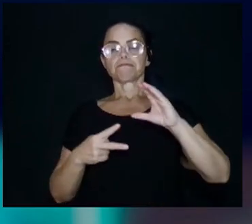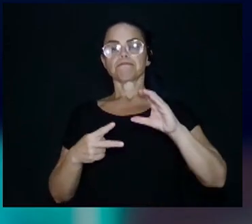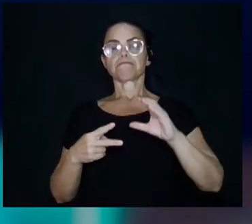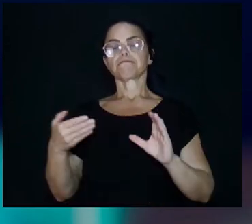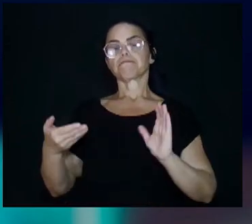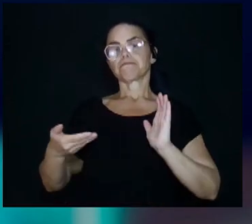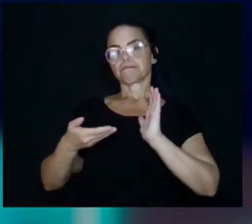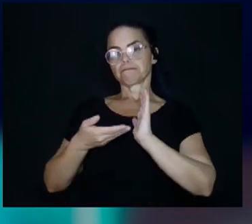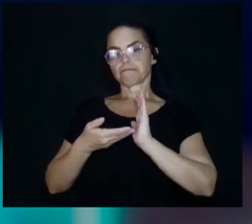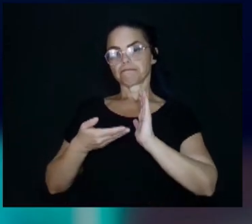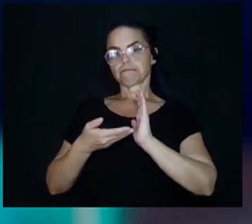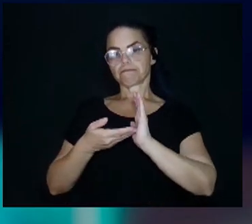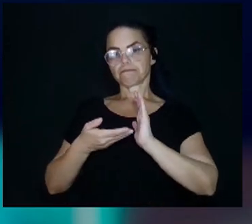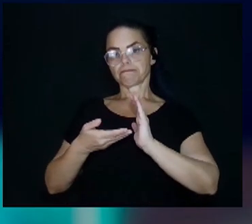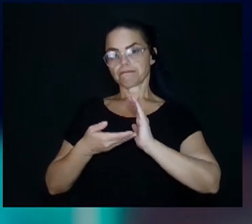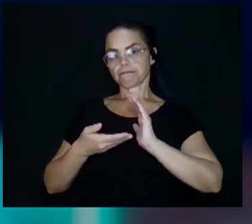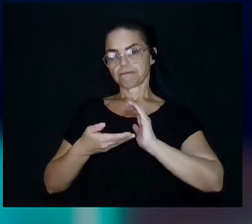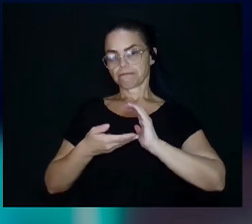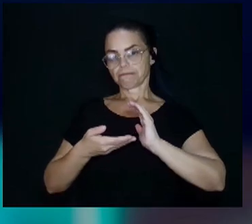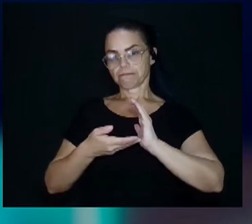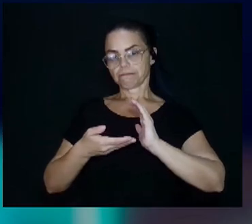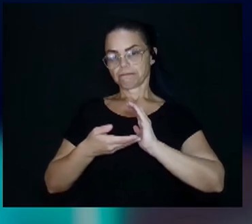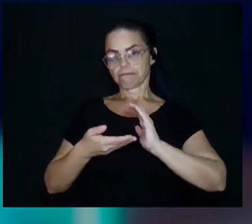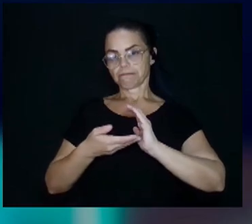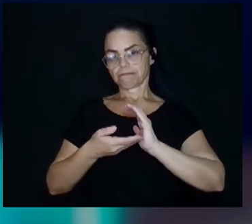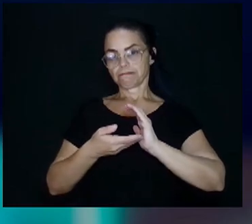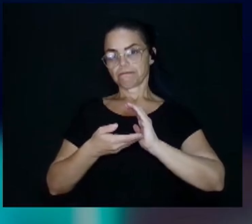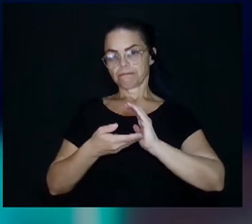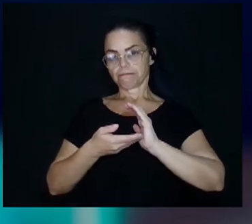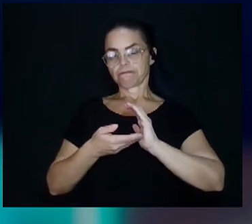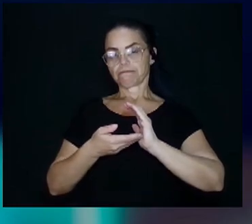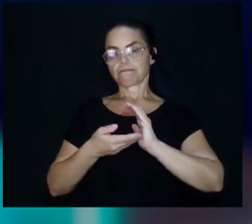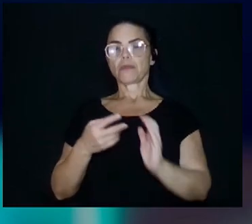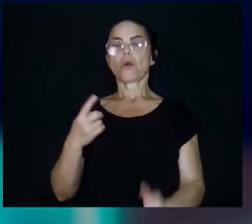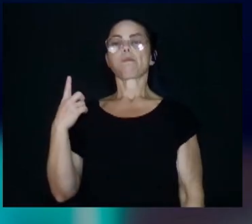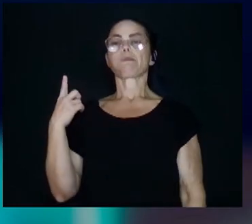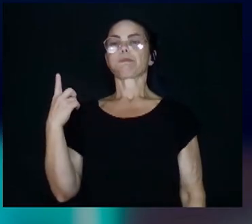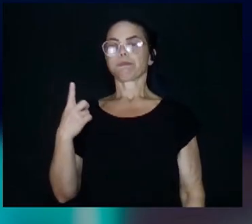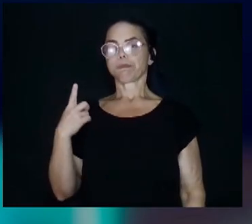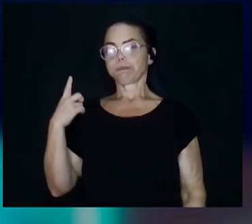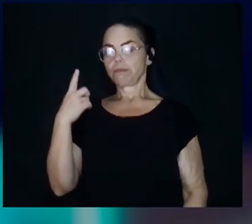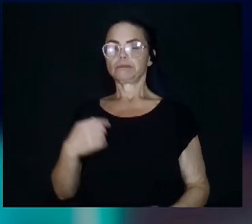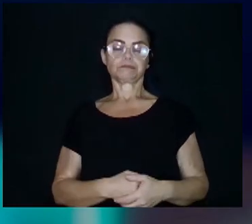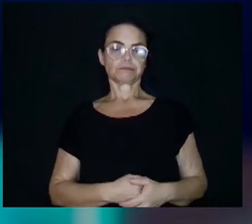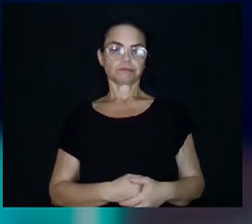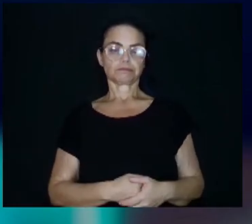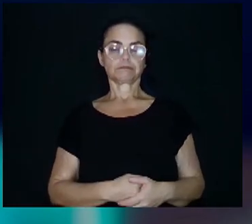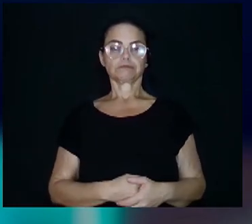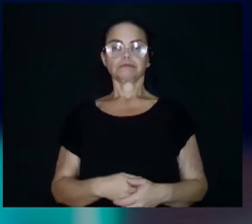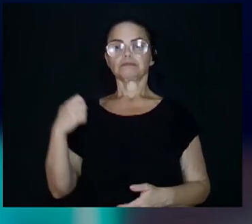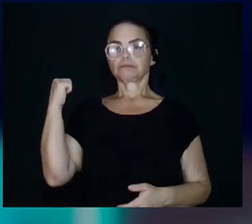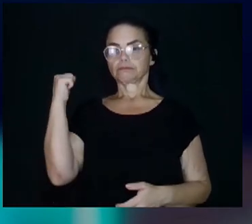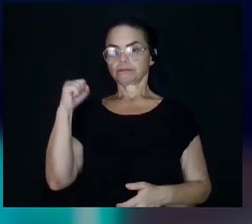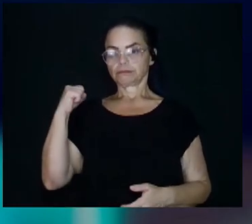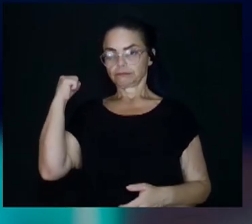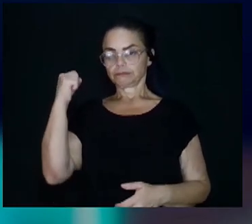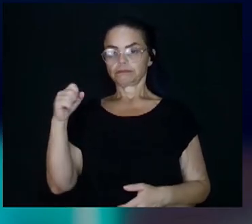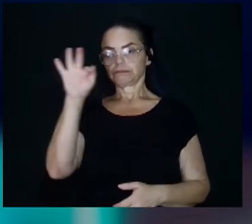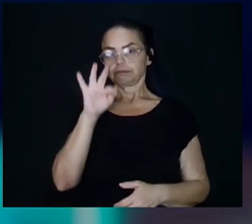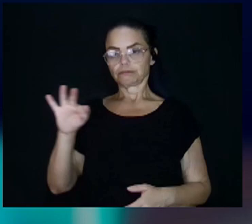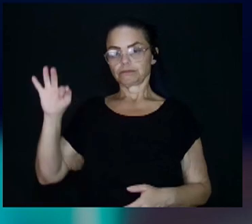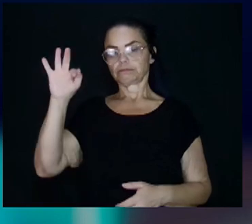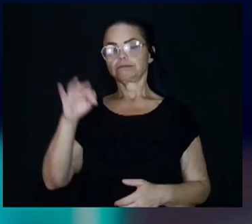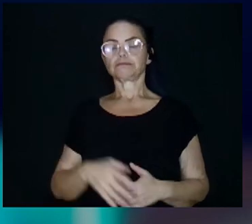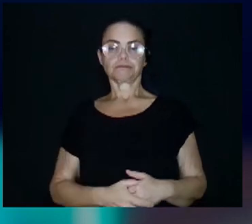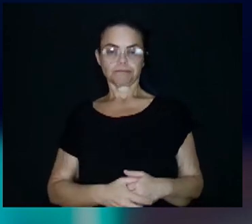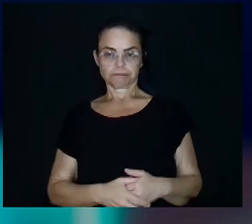Federal, na Câmara dos Deputados, está agora no Senado Federal, enquanto sendo casa